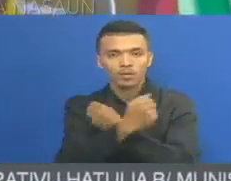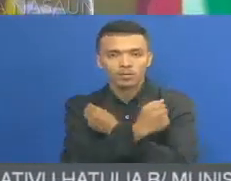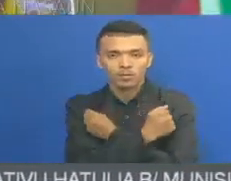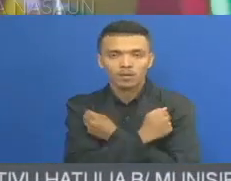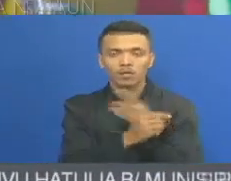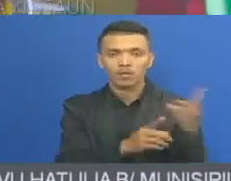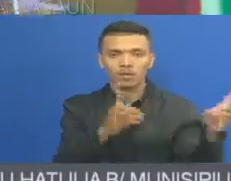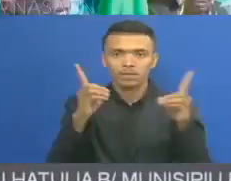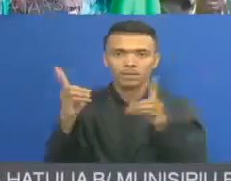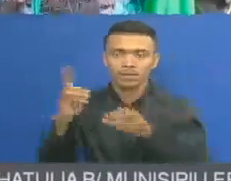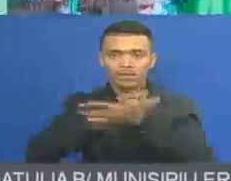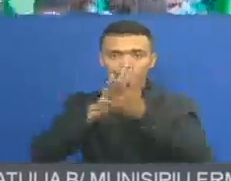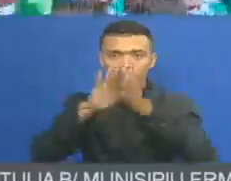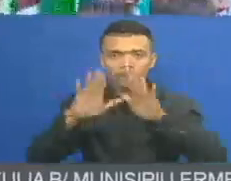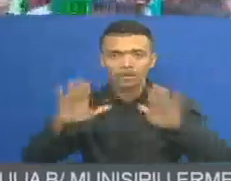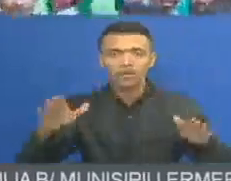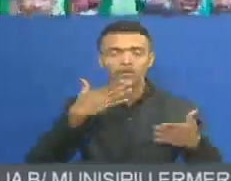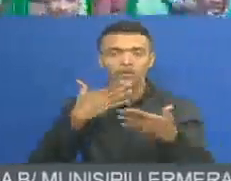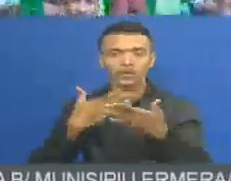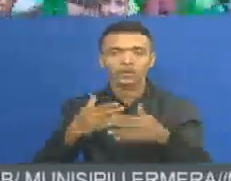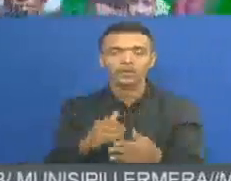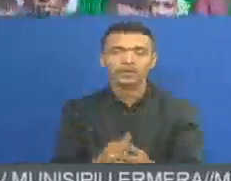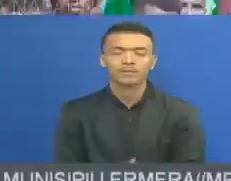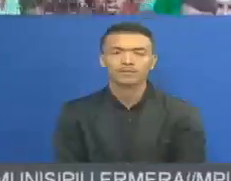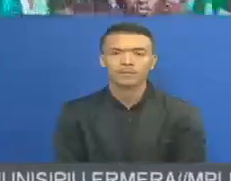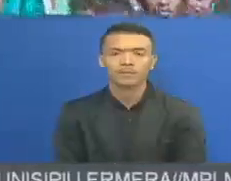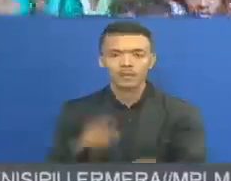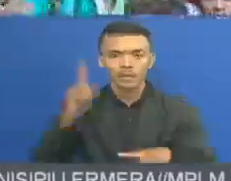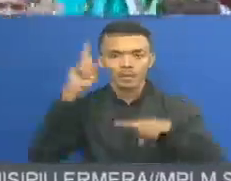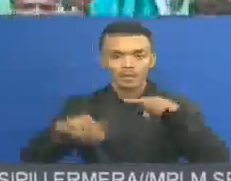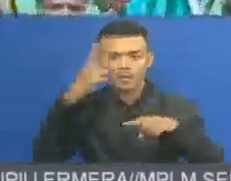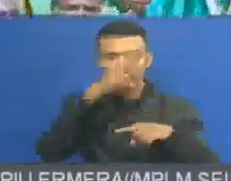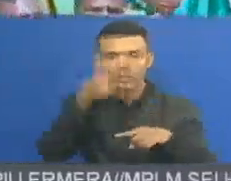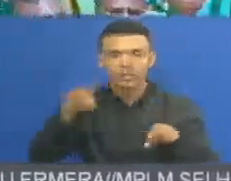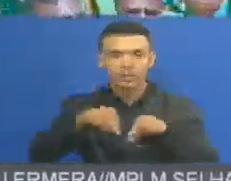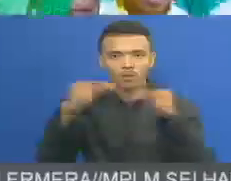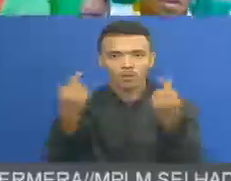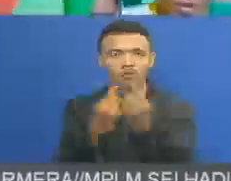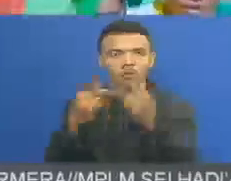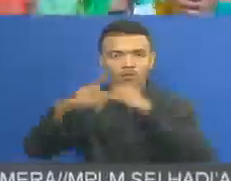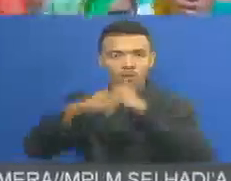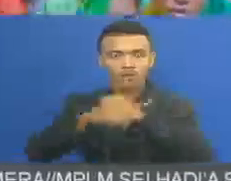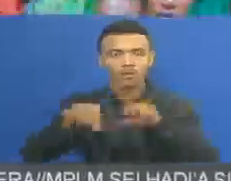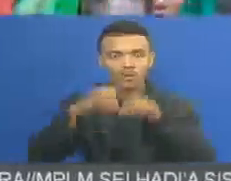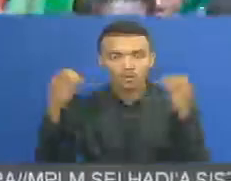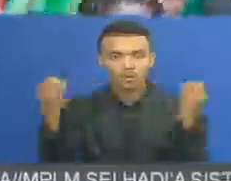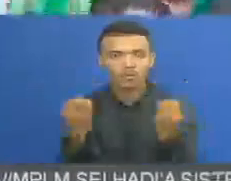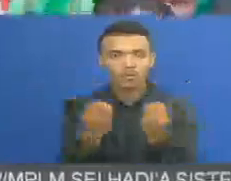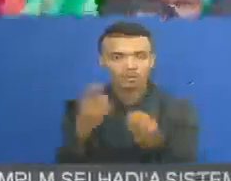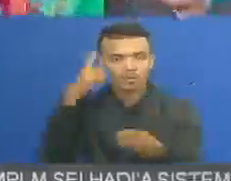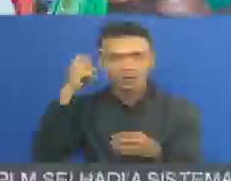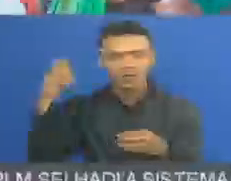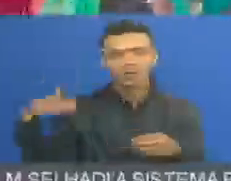hodi cria paz no estabilidade nacional. Labele Hareba Kor, partido no cor organização tamba